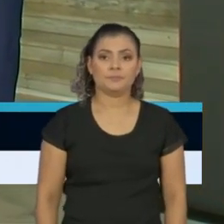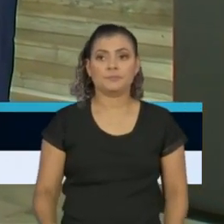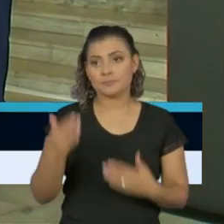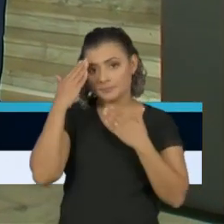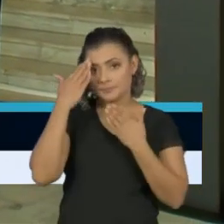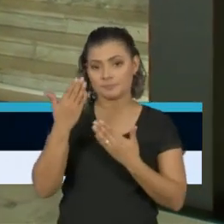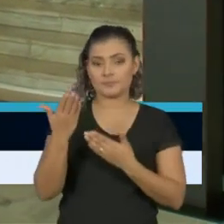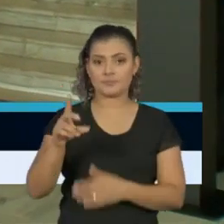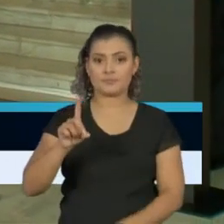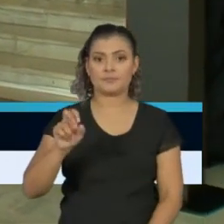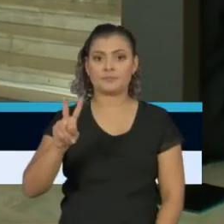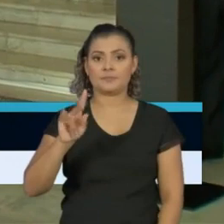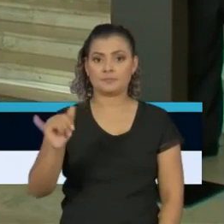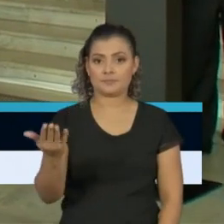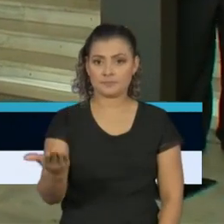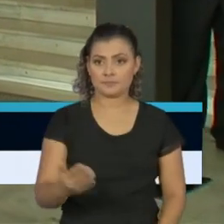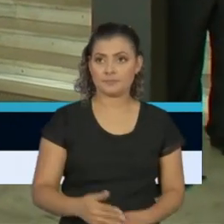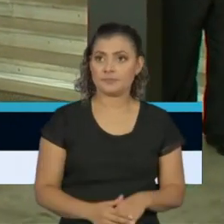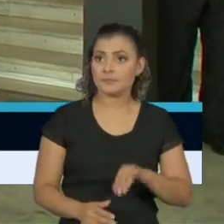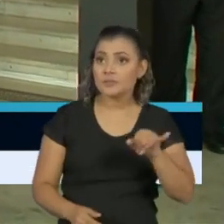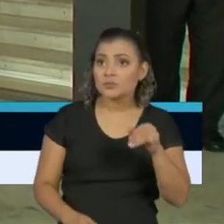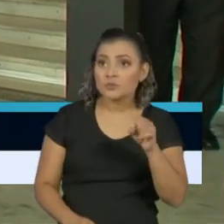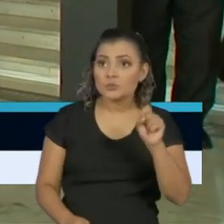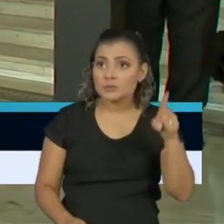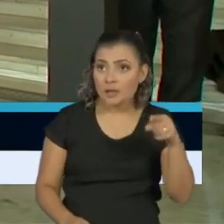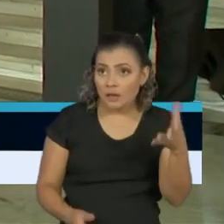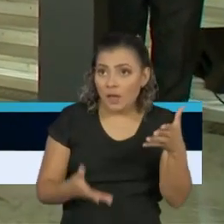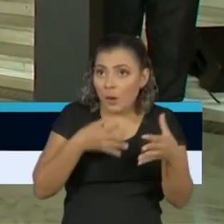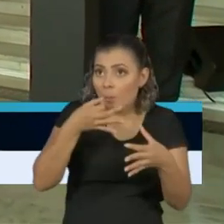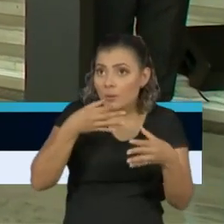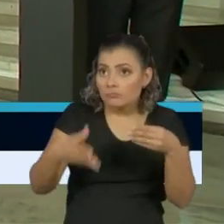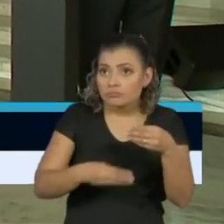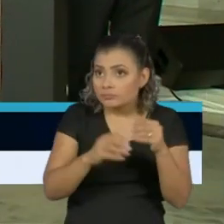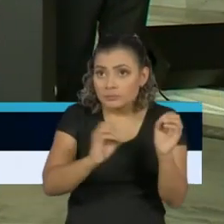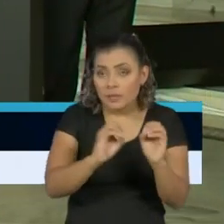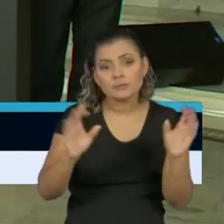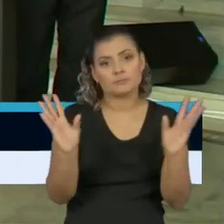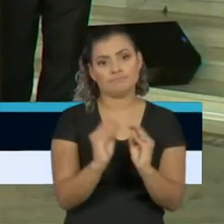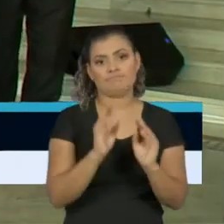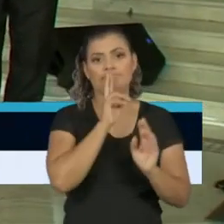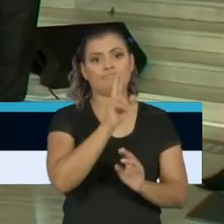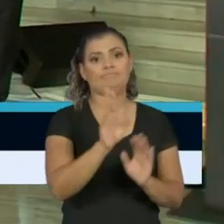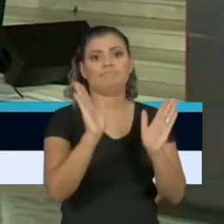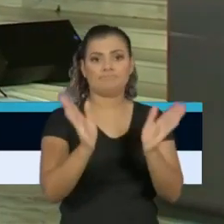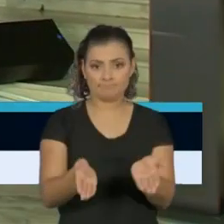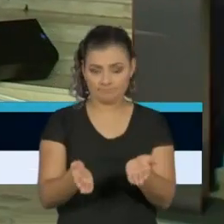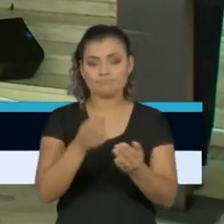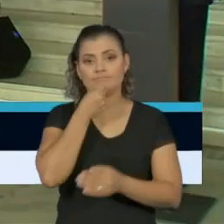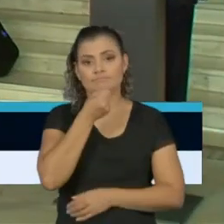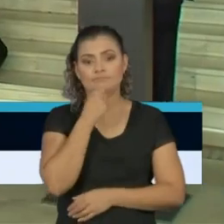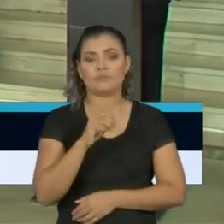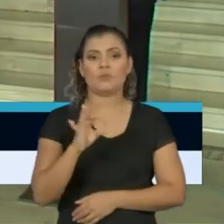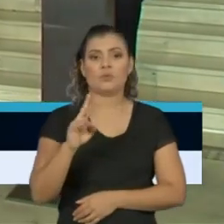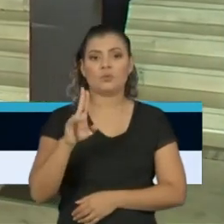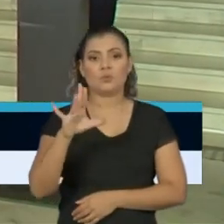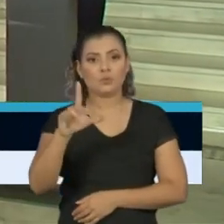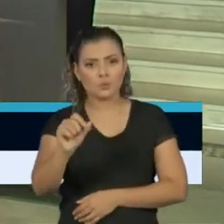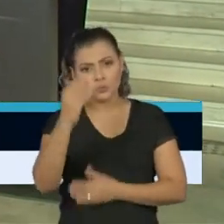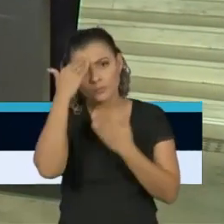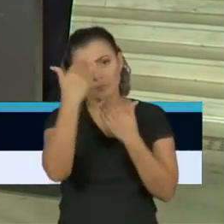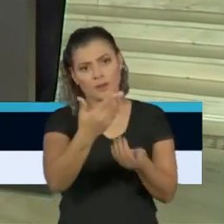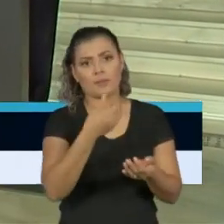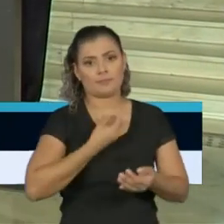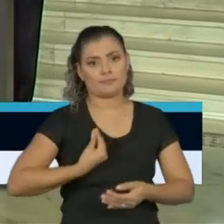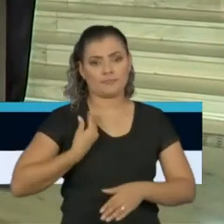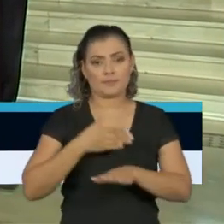Obrigado, doutor Davi Wippe. Doutor Guerra, algum comentário? Então, resposta concluída. O jornalista Túlio Cruz, muito obrigado pela sua